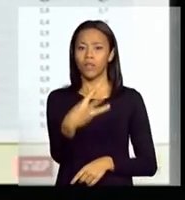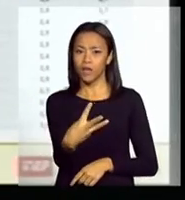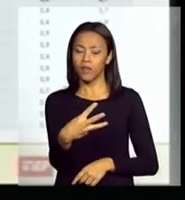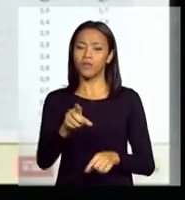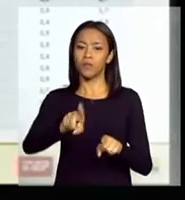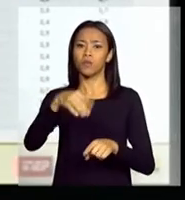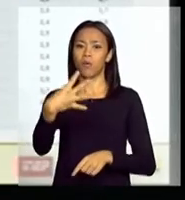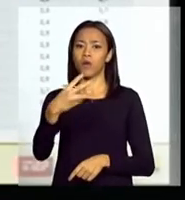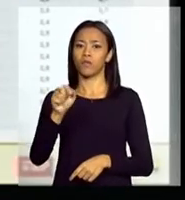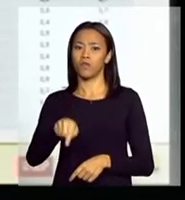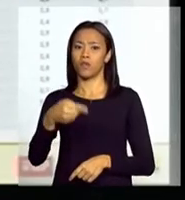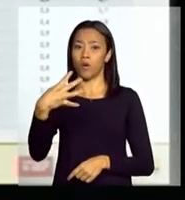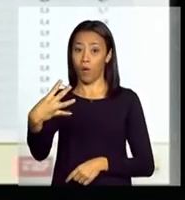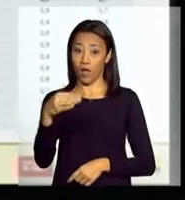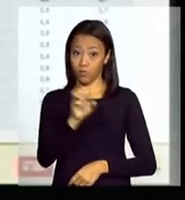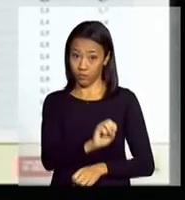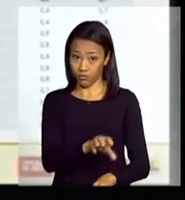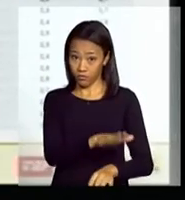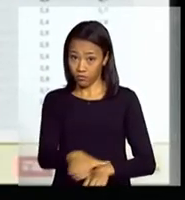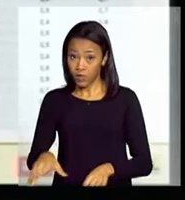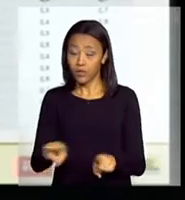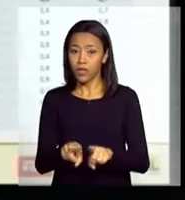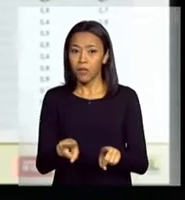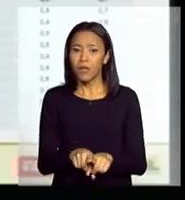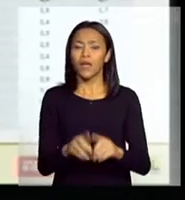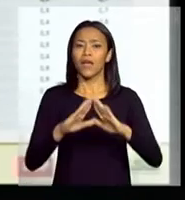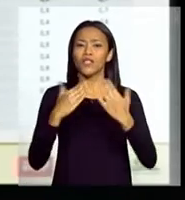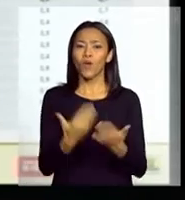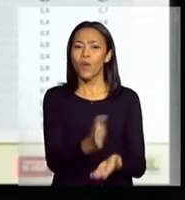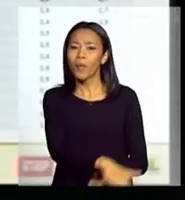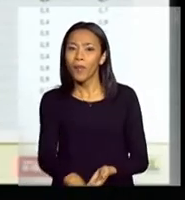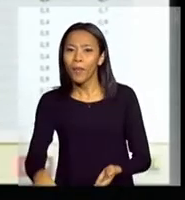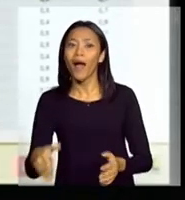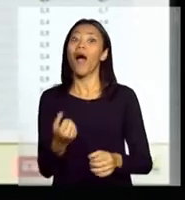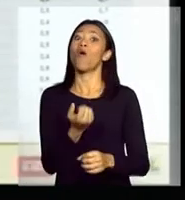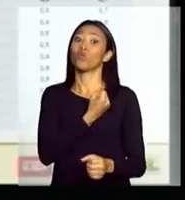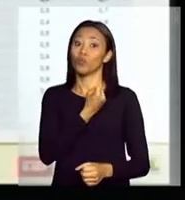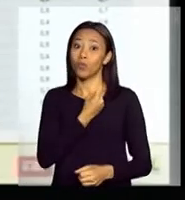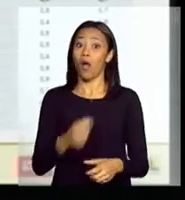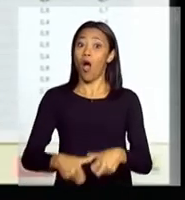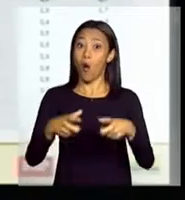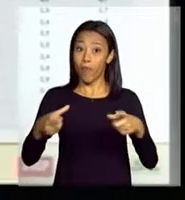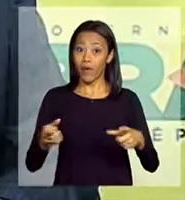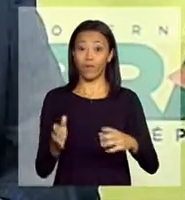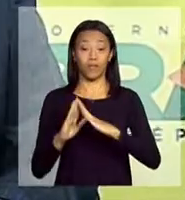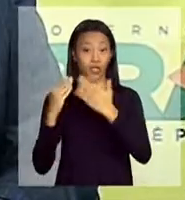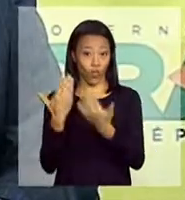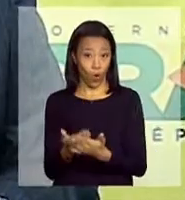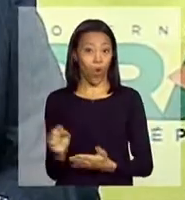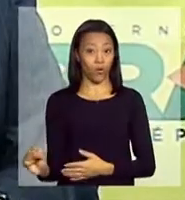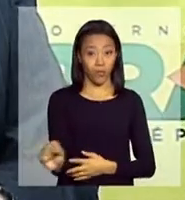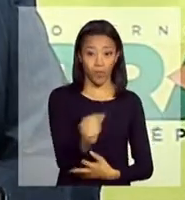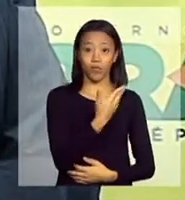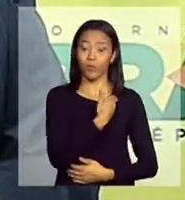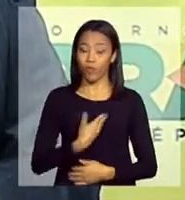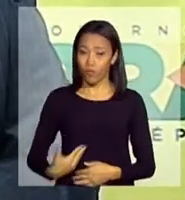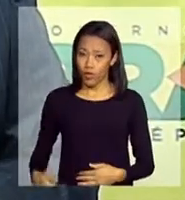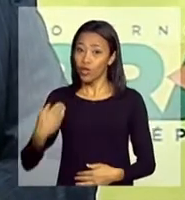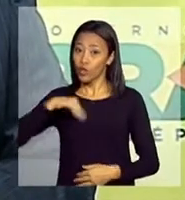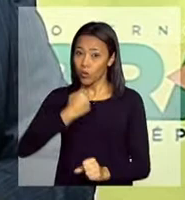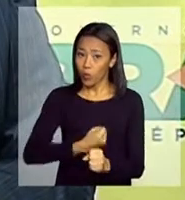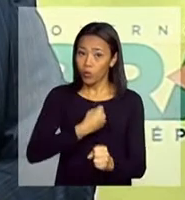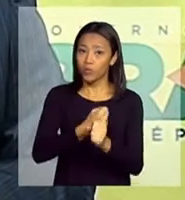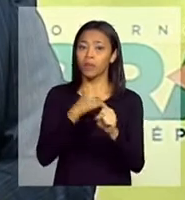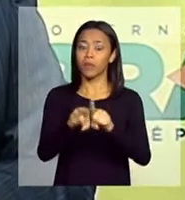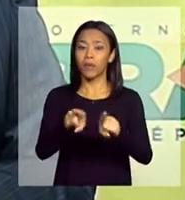para 4,4 aumenta a educação infantil 05 é basicamente creches públicas mas estamos fazendo